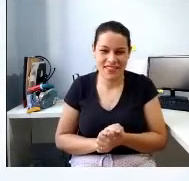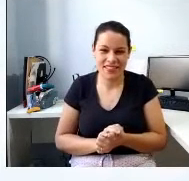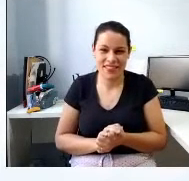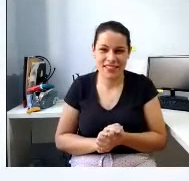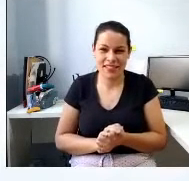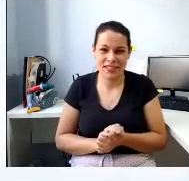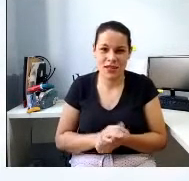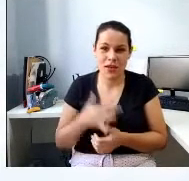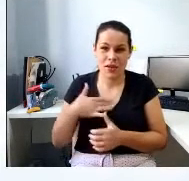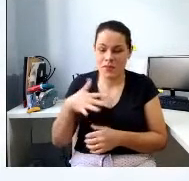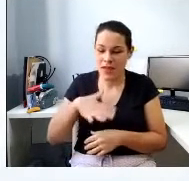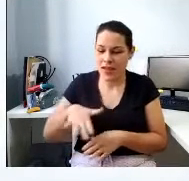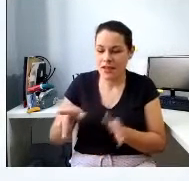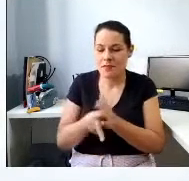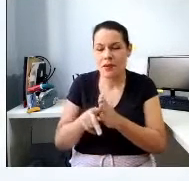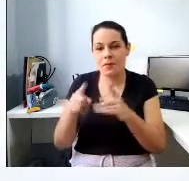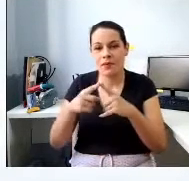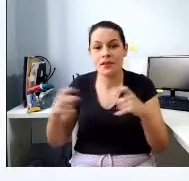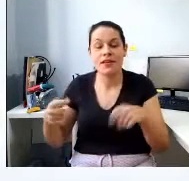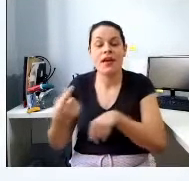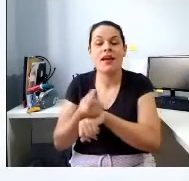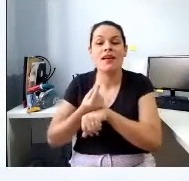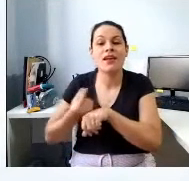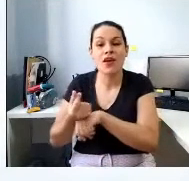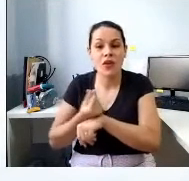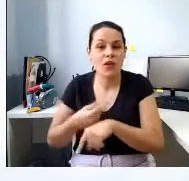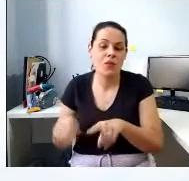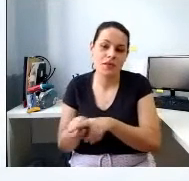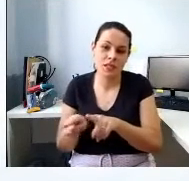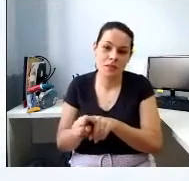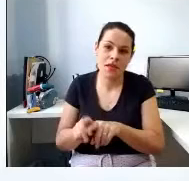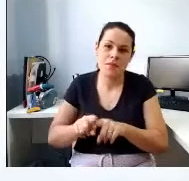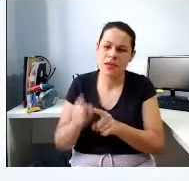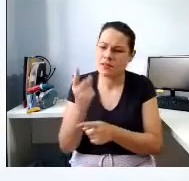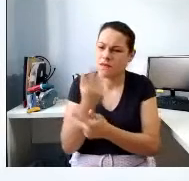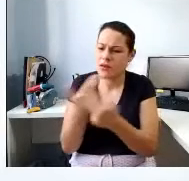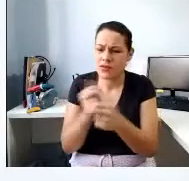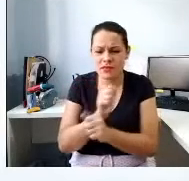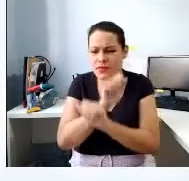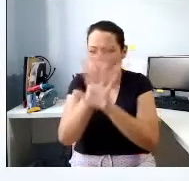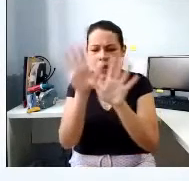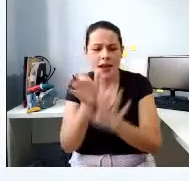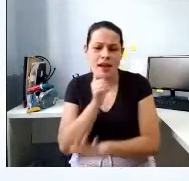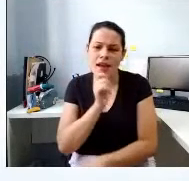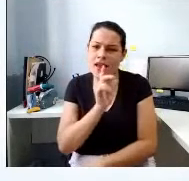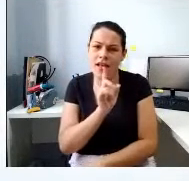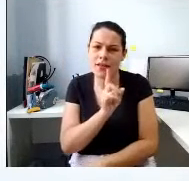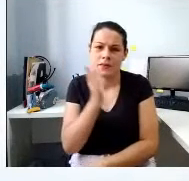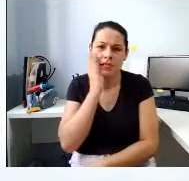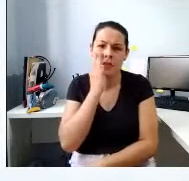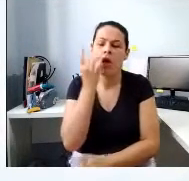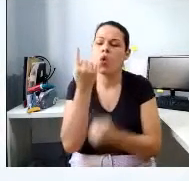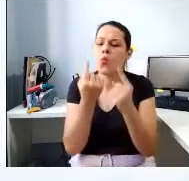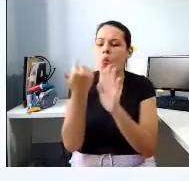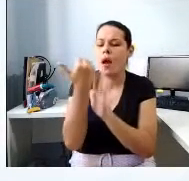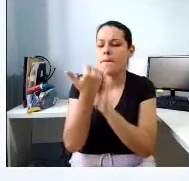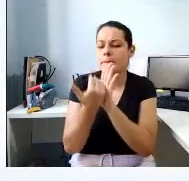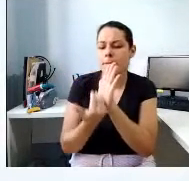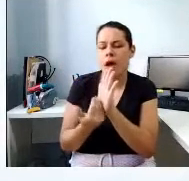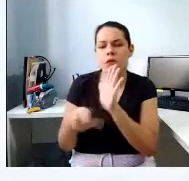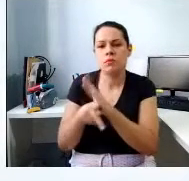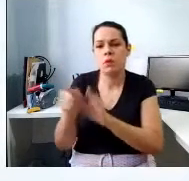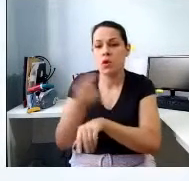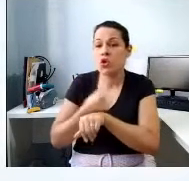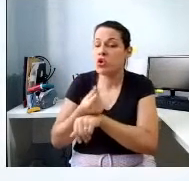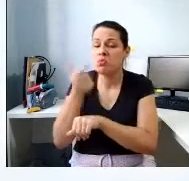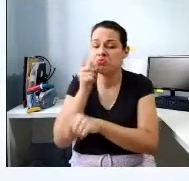lado econômico, é que, de certo modo, tem uma questão que não ficou muito clara, qual a pauta econômica que, de fato, sai